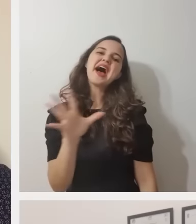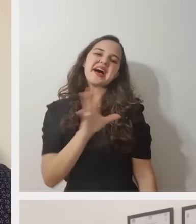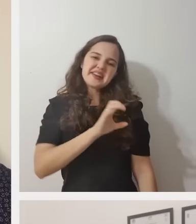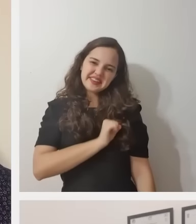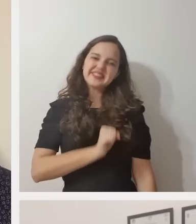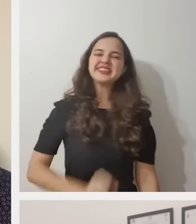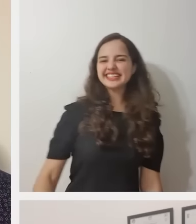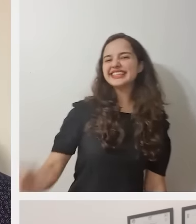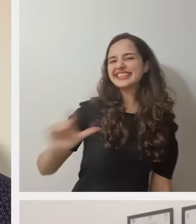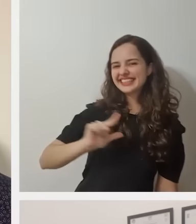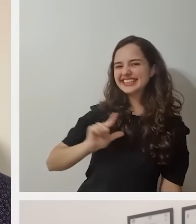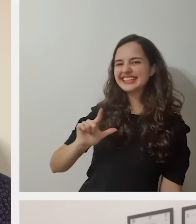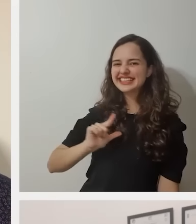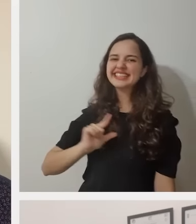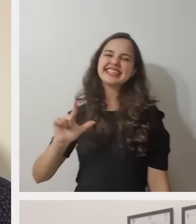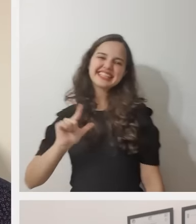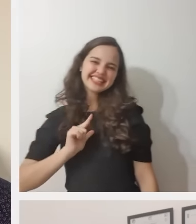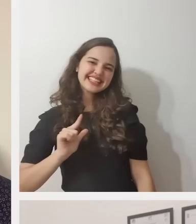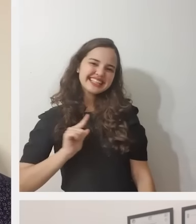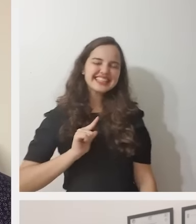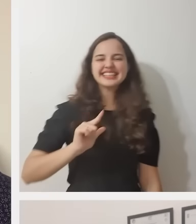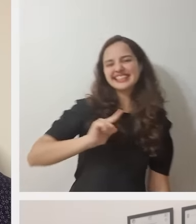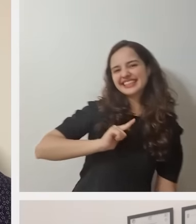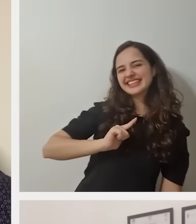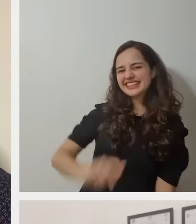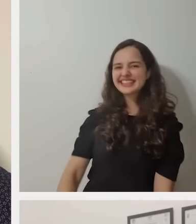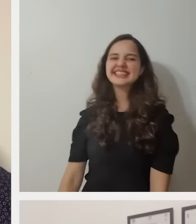descrever em teu amor.